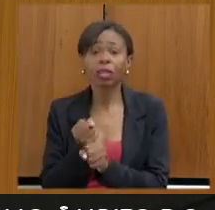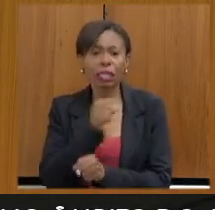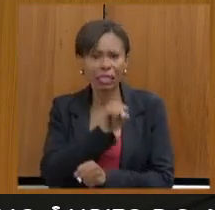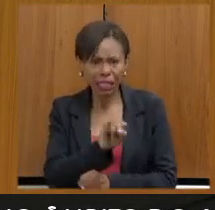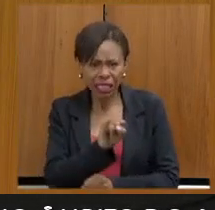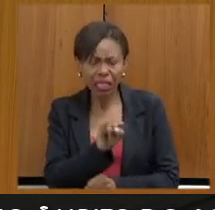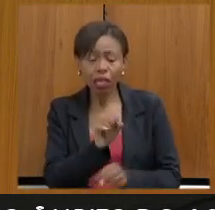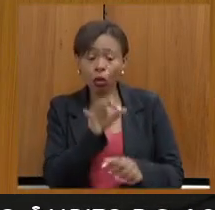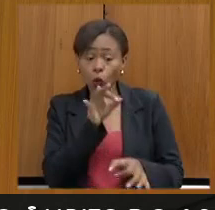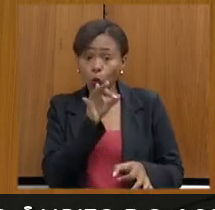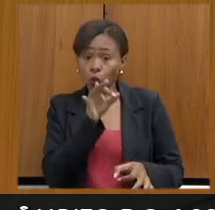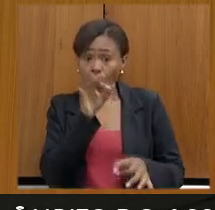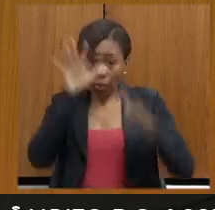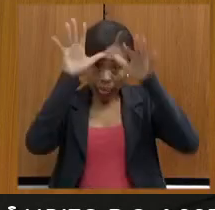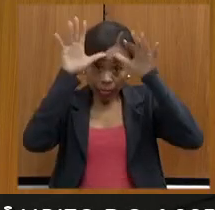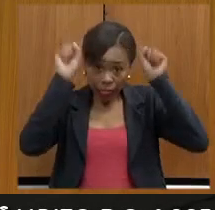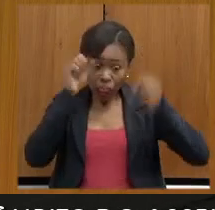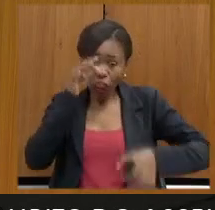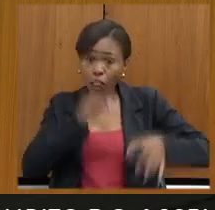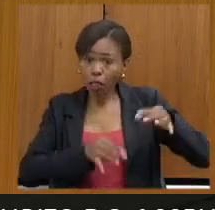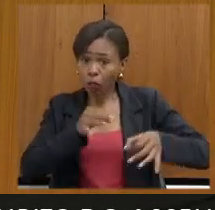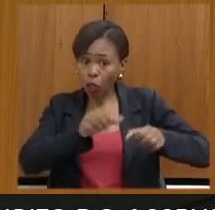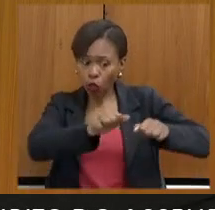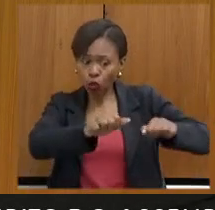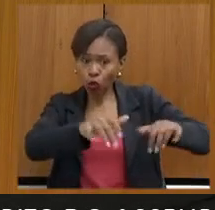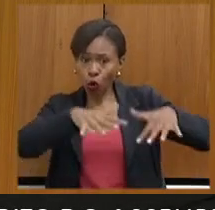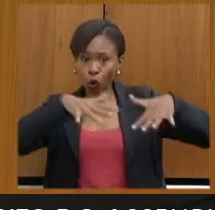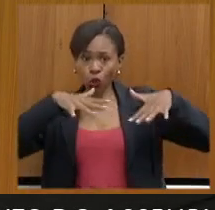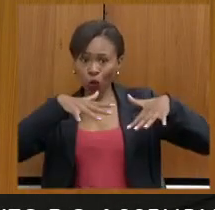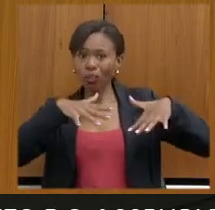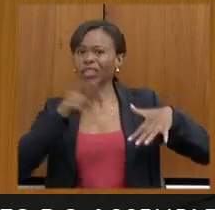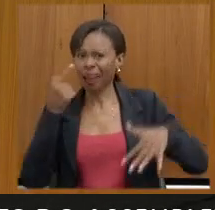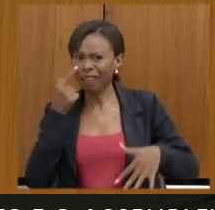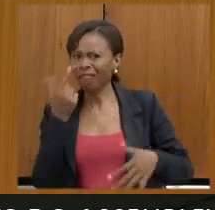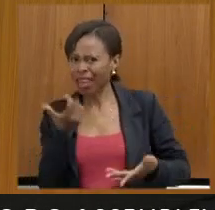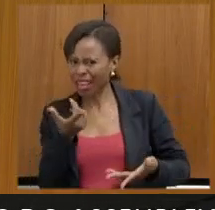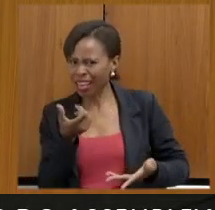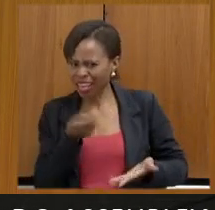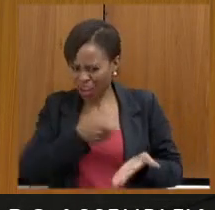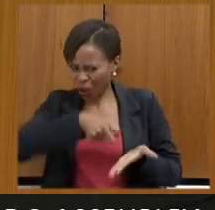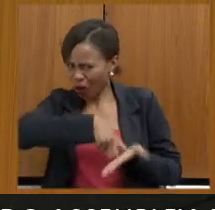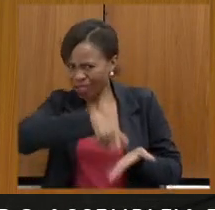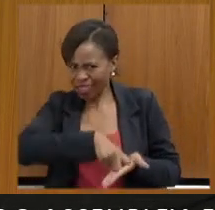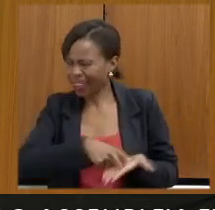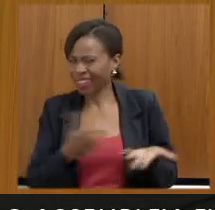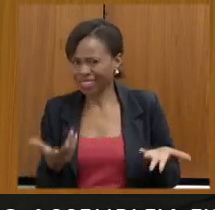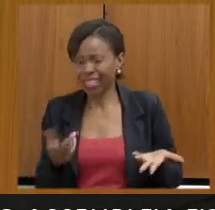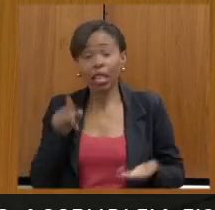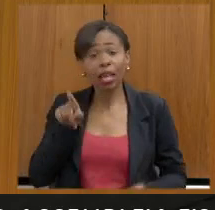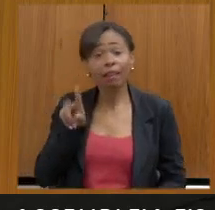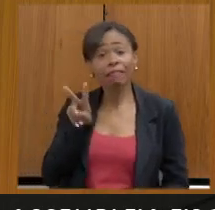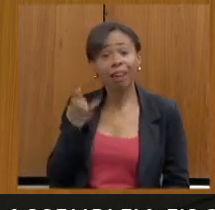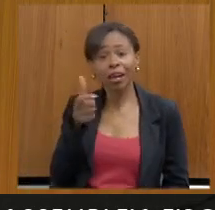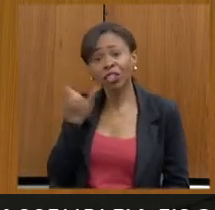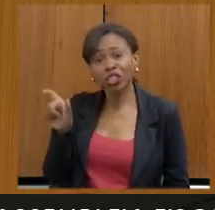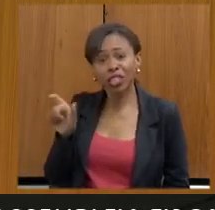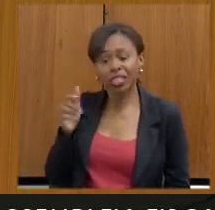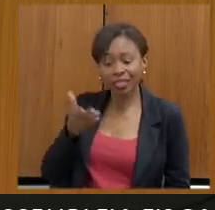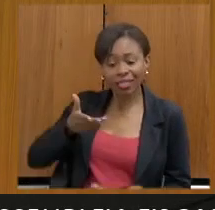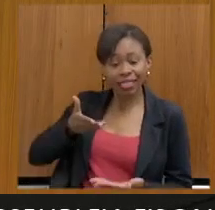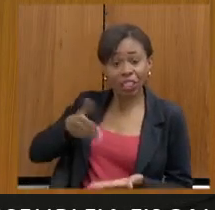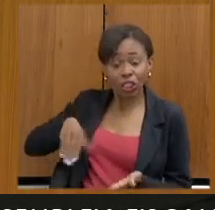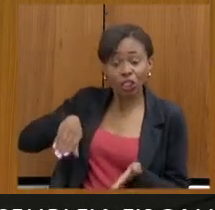blau de Julho só ia ver se ia condenar alguém a gente chega lá em Varginha o pessoal chegar lá e parabeniza já na rua do